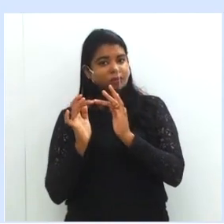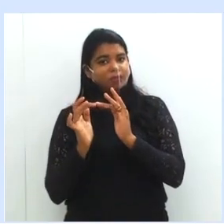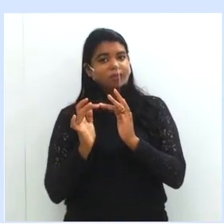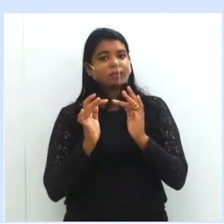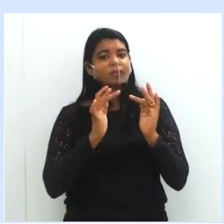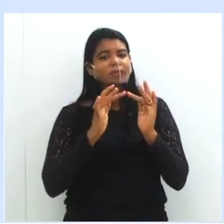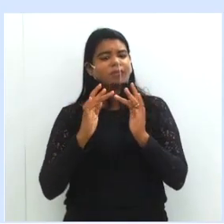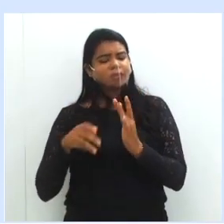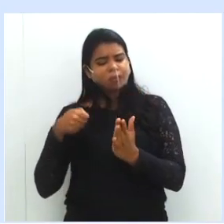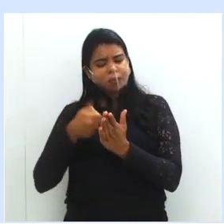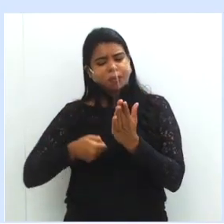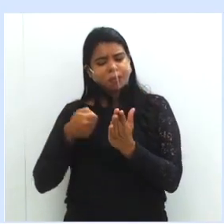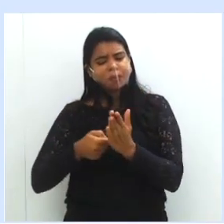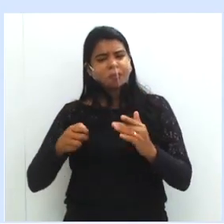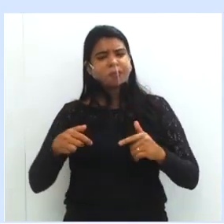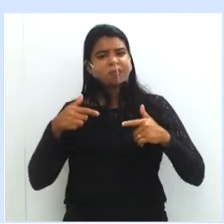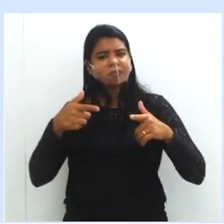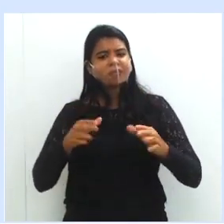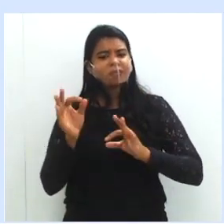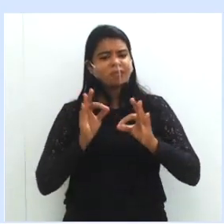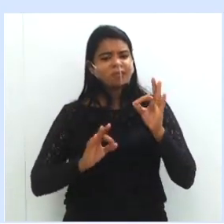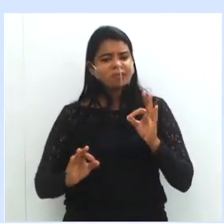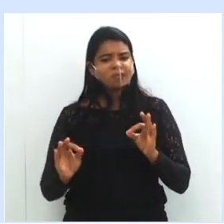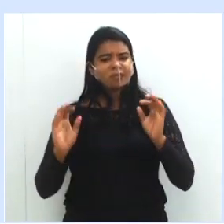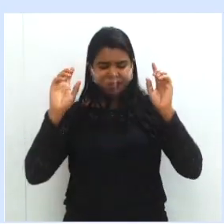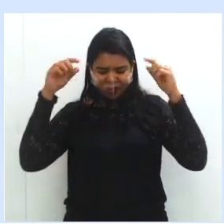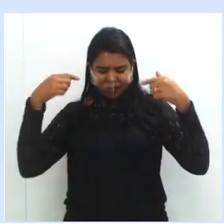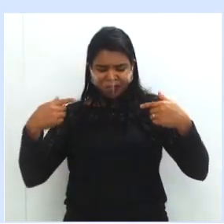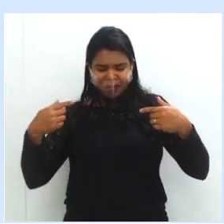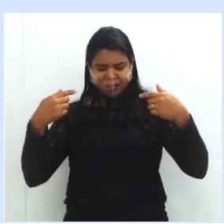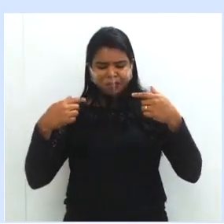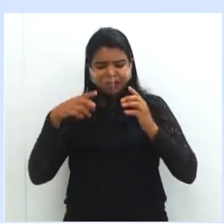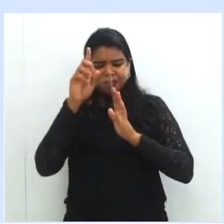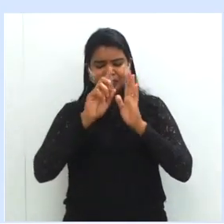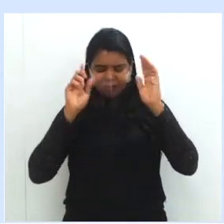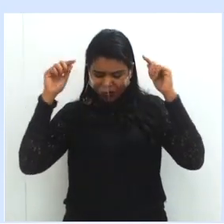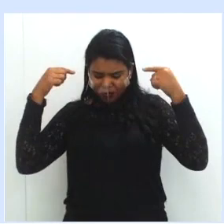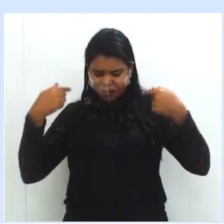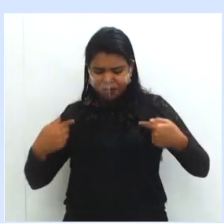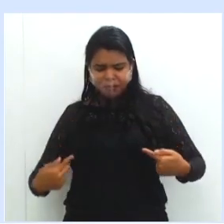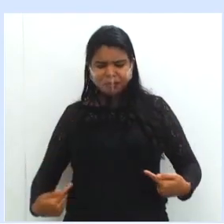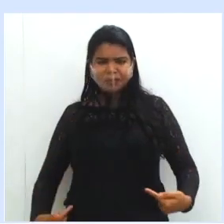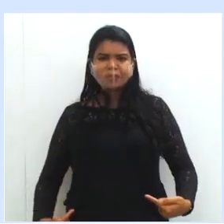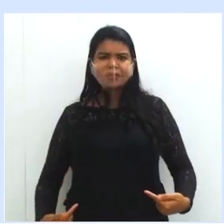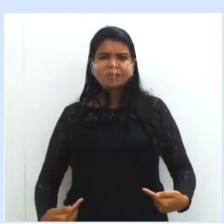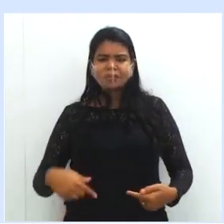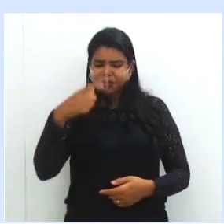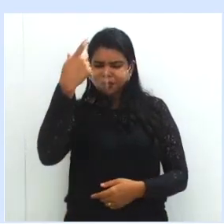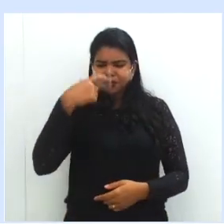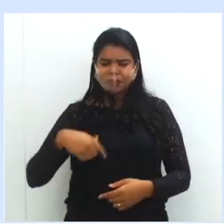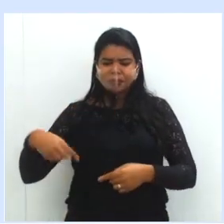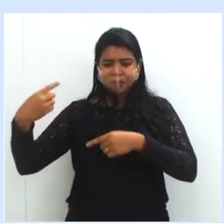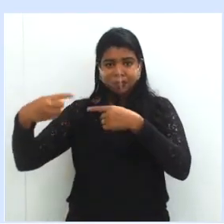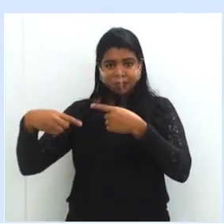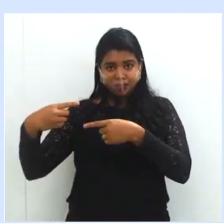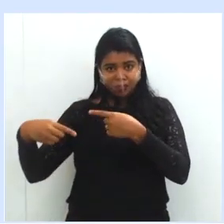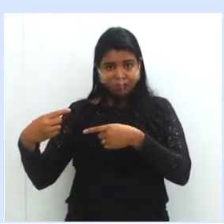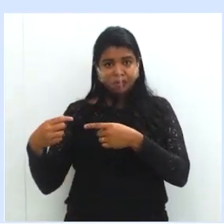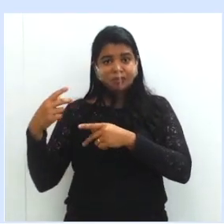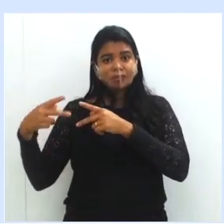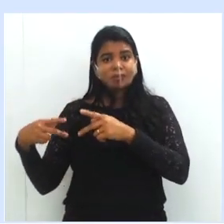conectando por essa luta, por essa questão da dignidade humana, essa luta das chamadas